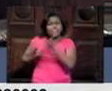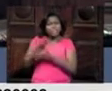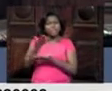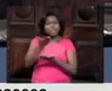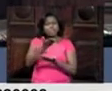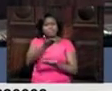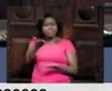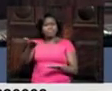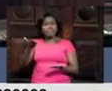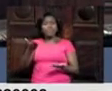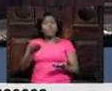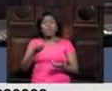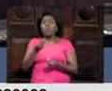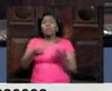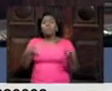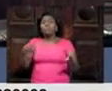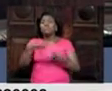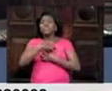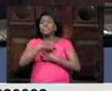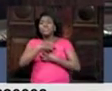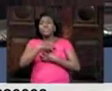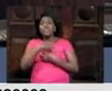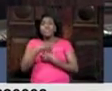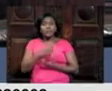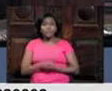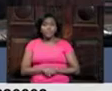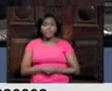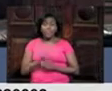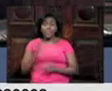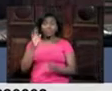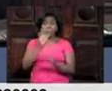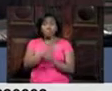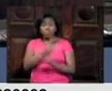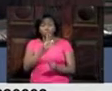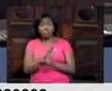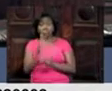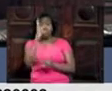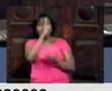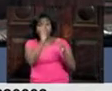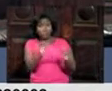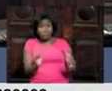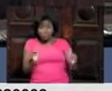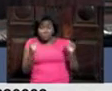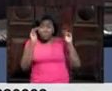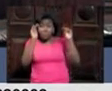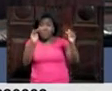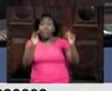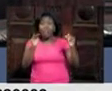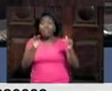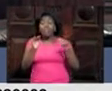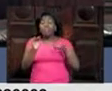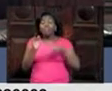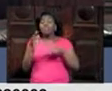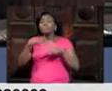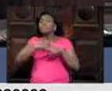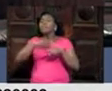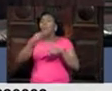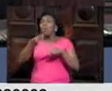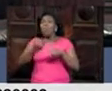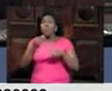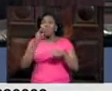Como reagiria Ulisses Guimarães, um grande defensor da soberania nacional, diante da